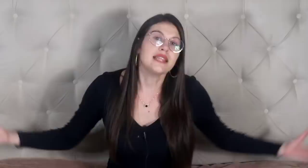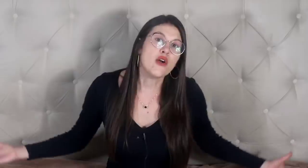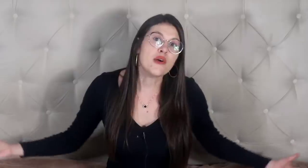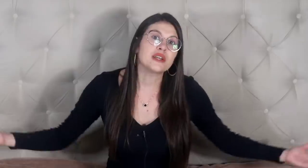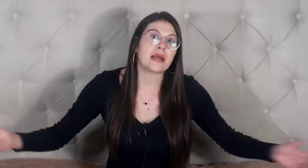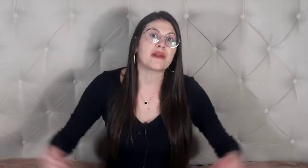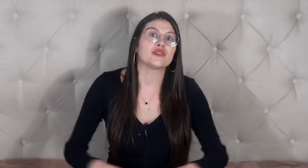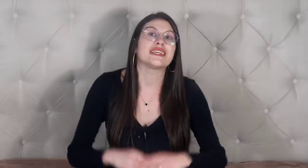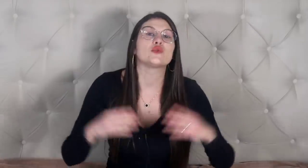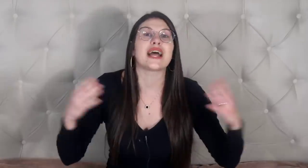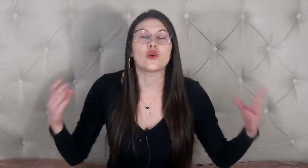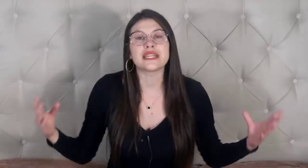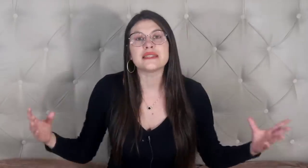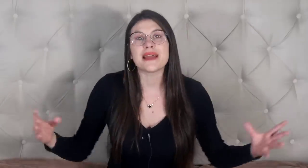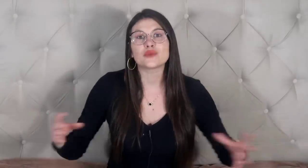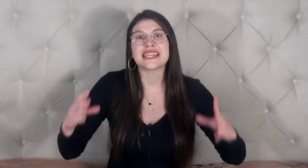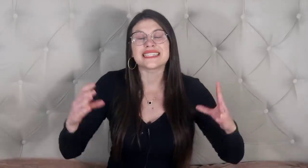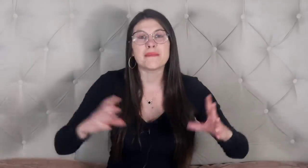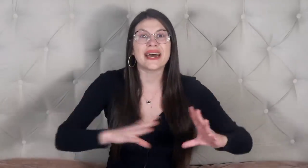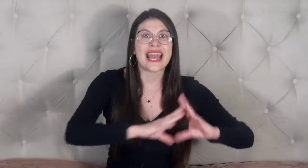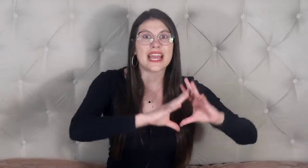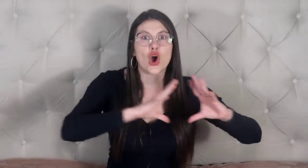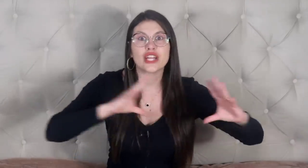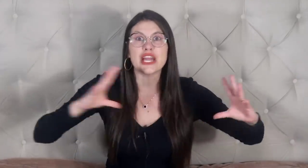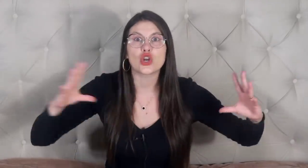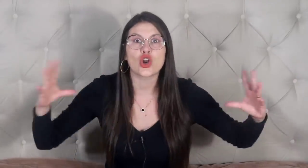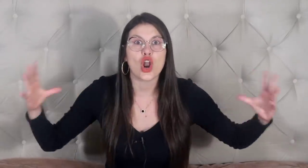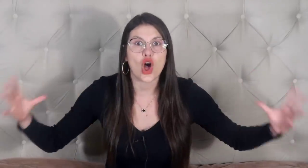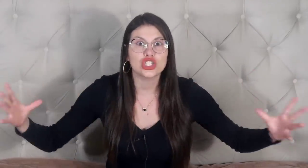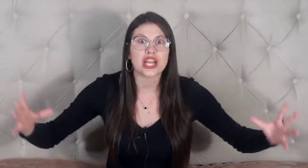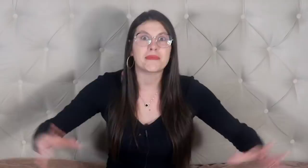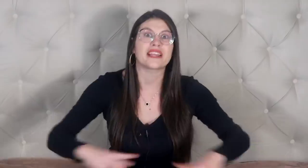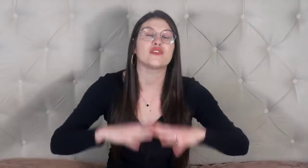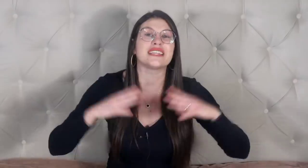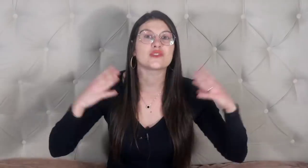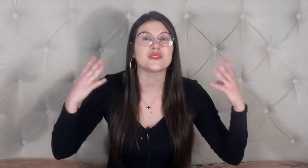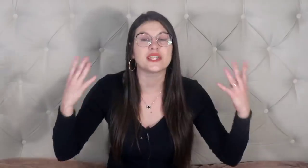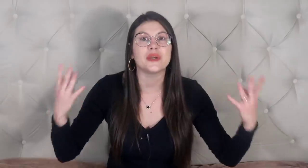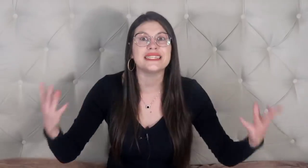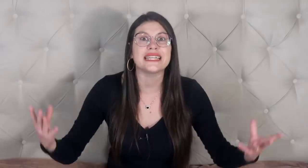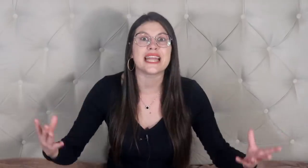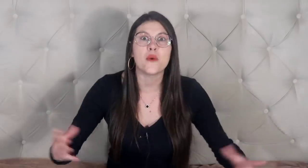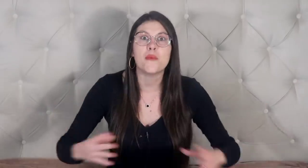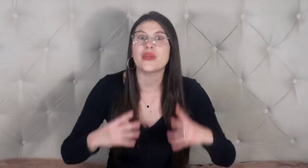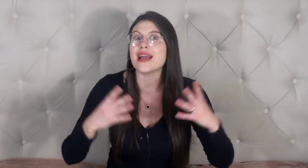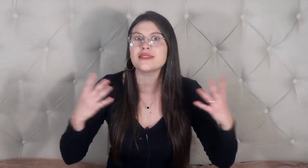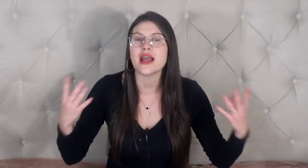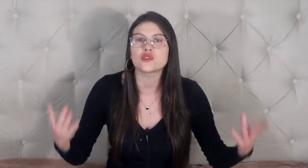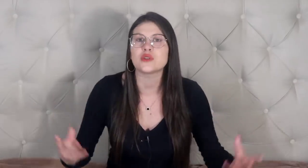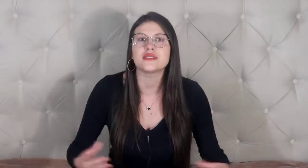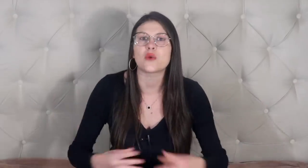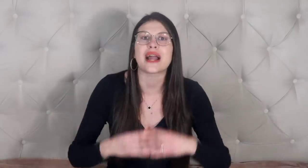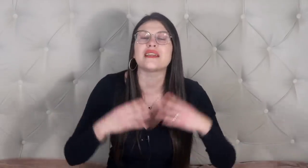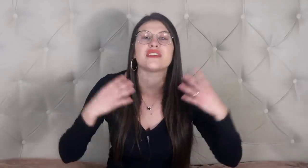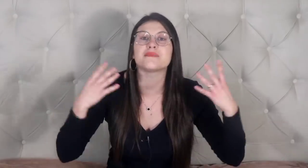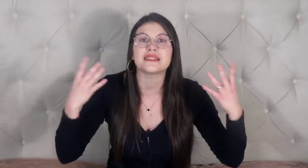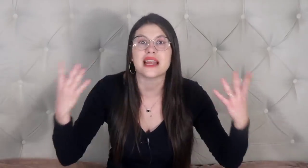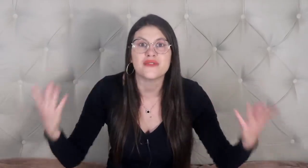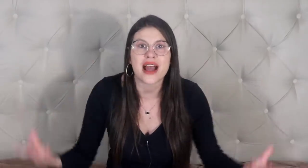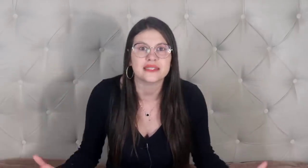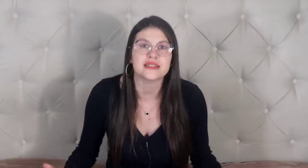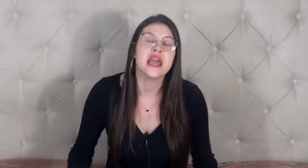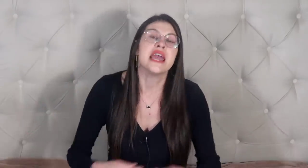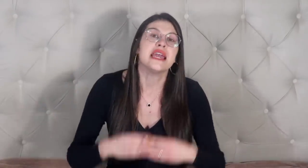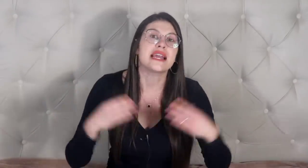comentários. Então eu vou mostrar para vocês os acontecimentos da semana em ordem cronológica para que vocês consigam entender o porquê as reações estão cada vez